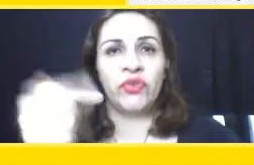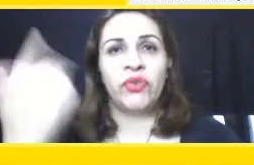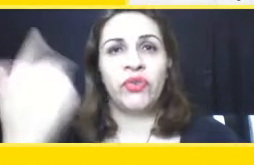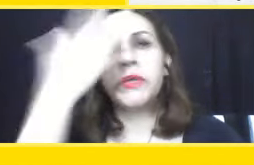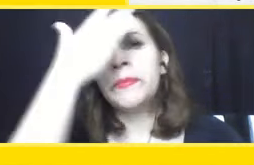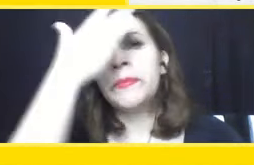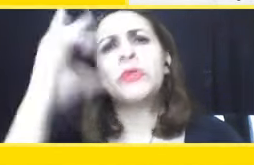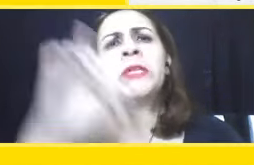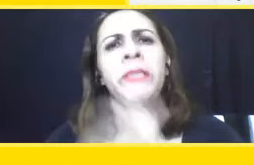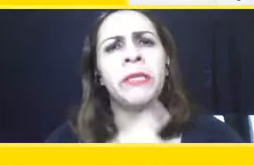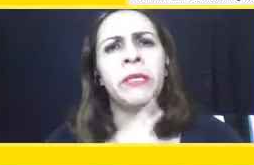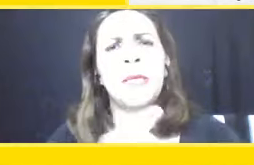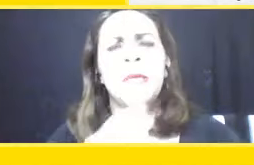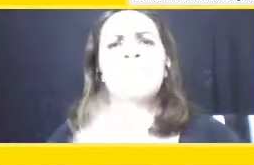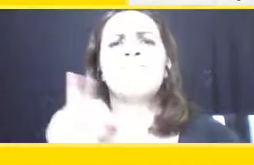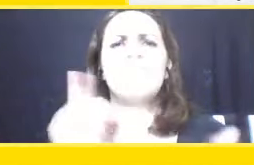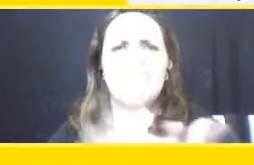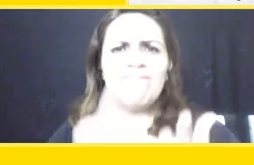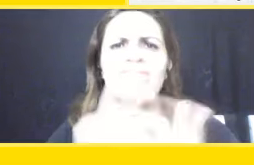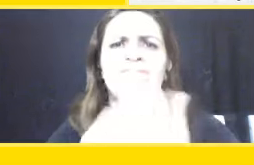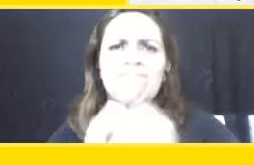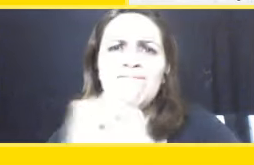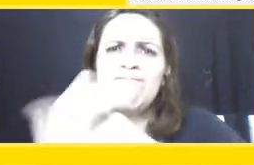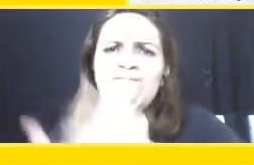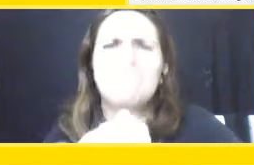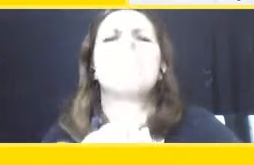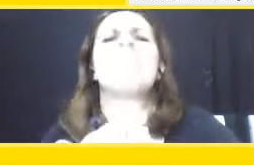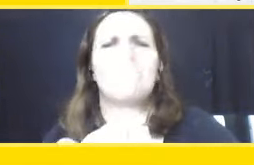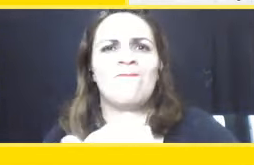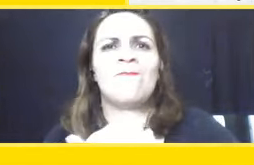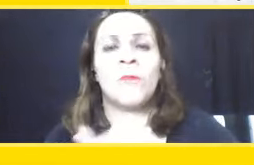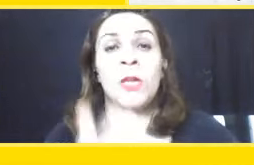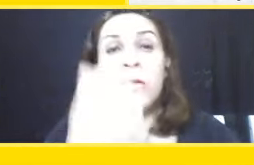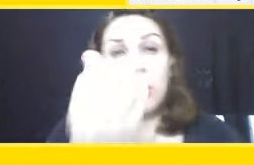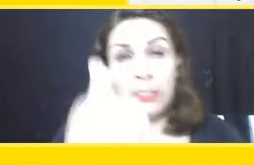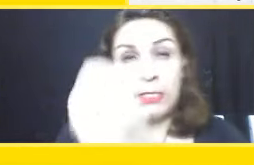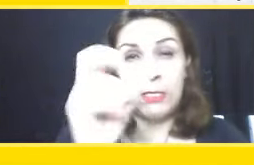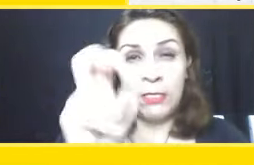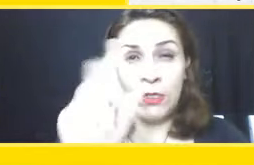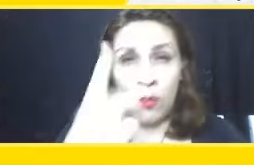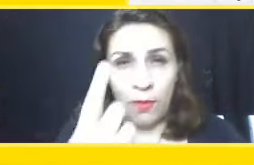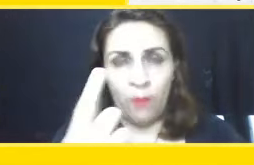pessoas que foram diagnosticadas com coronavírus. Dessas 65 mil,